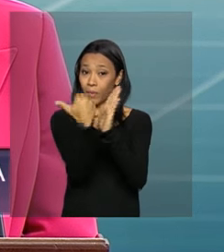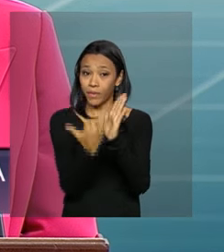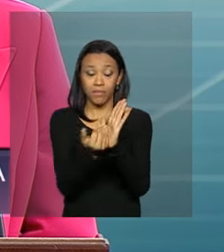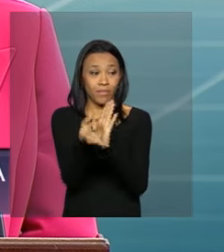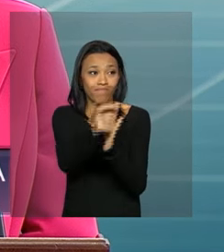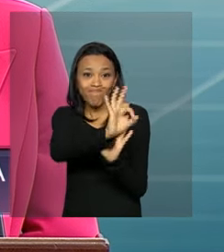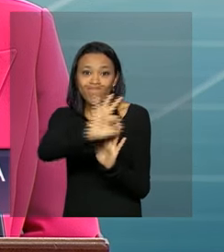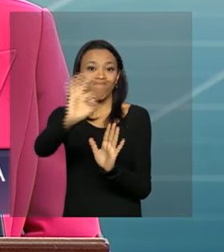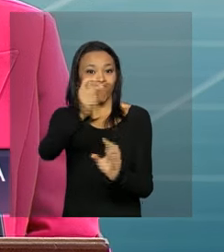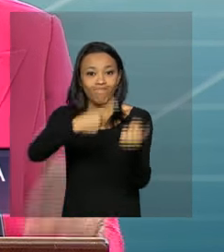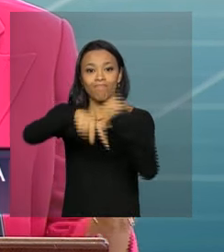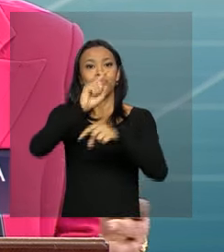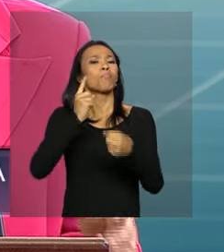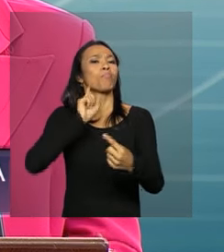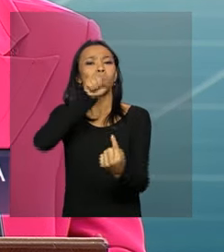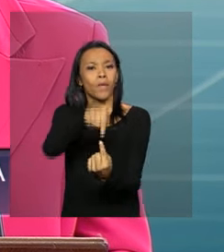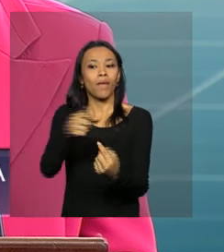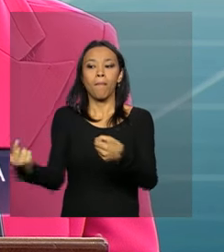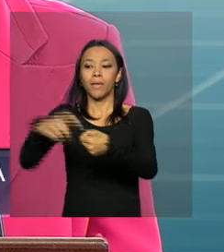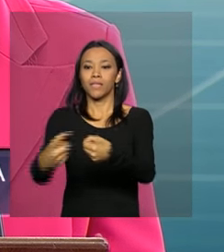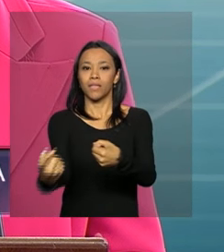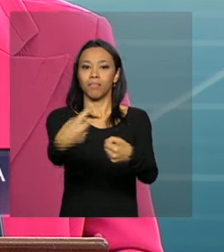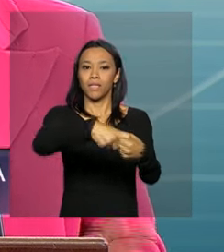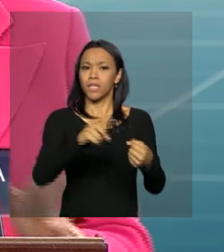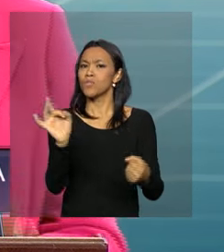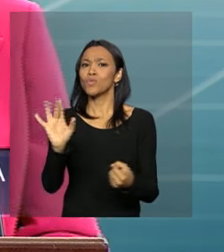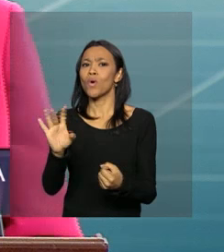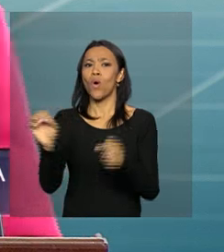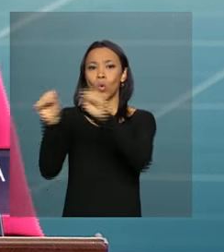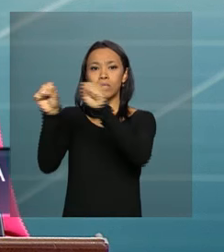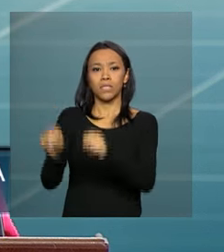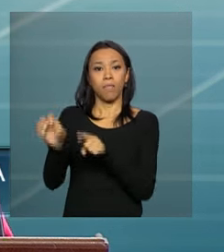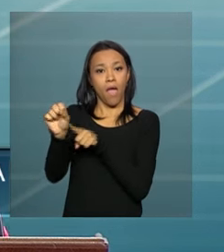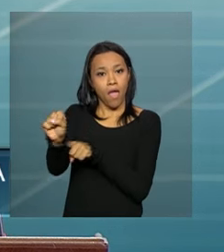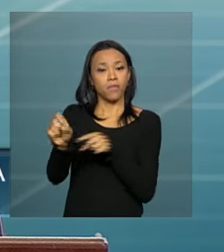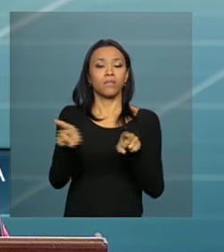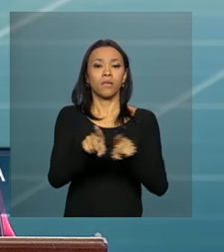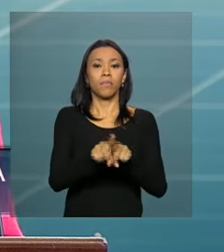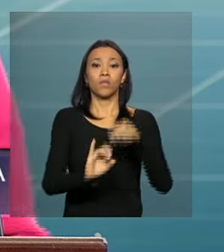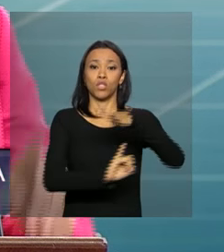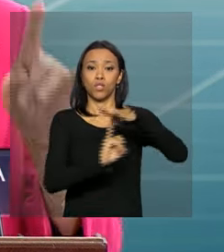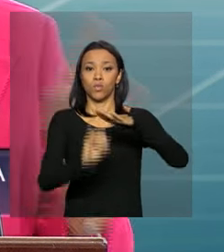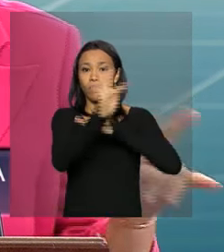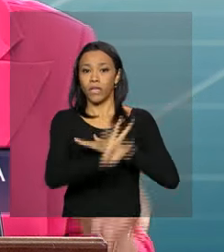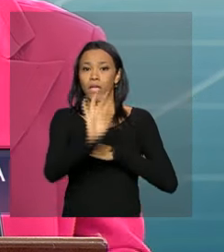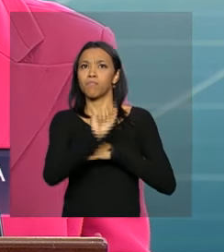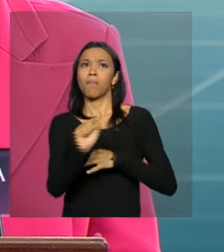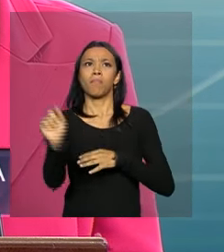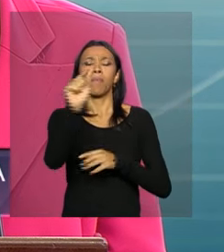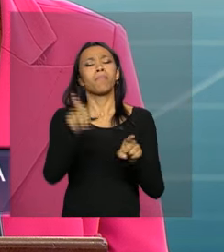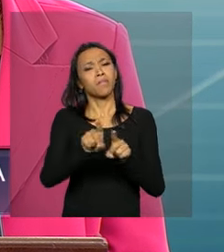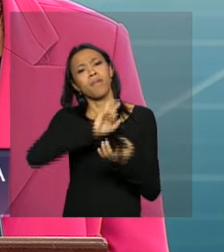porque ele fez parcerias, não só com o Sistema S e os institutos federais, mas também com